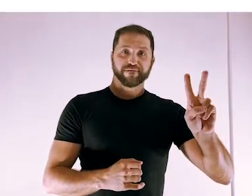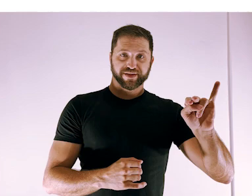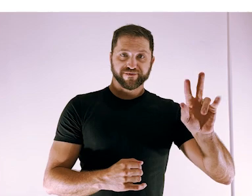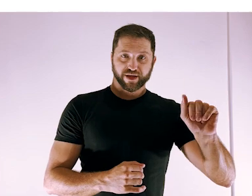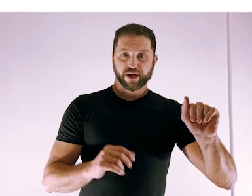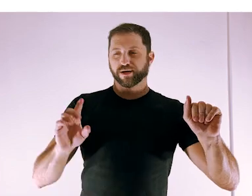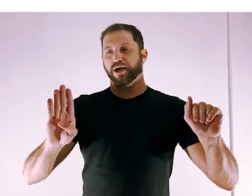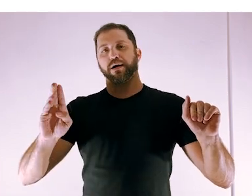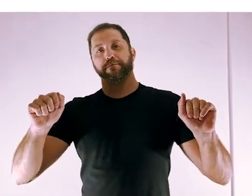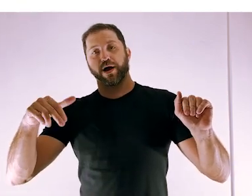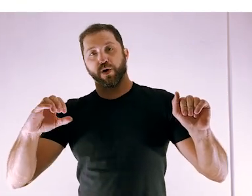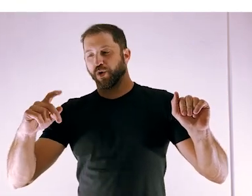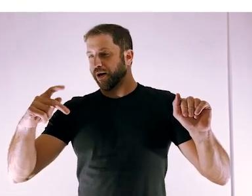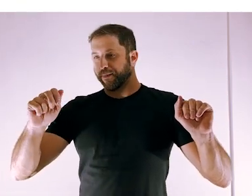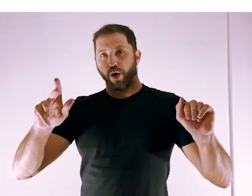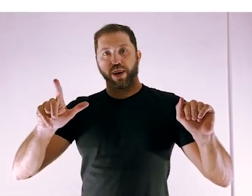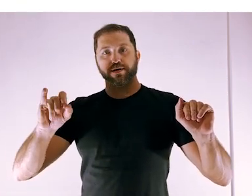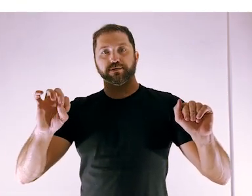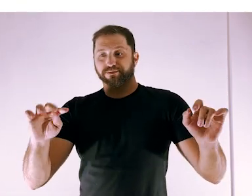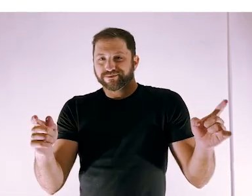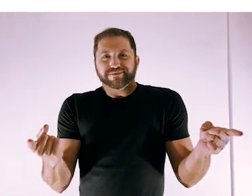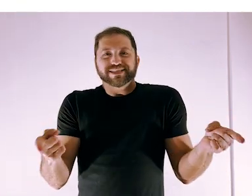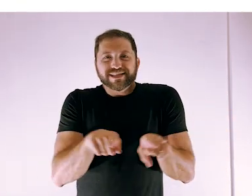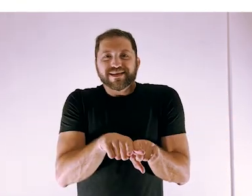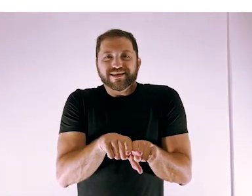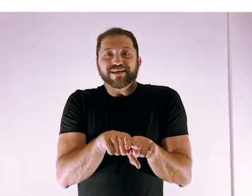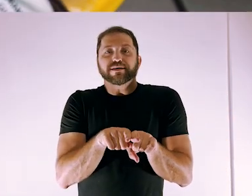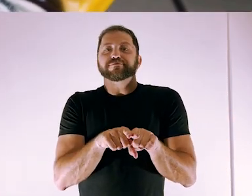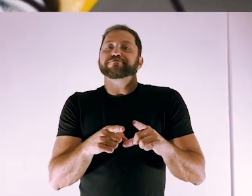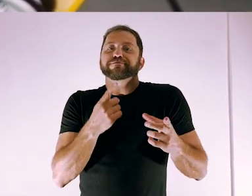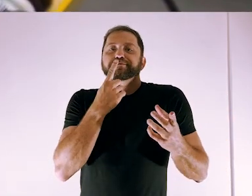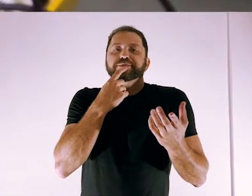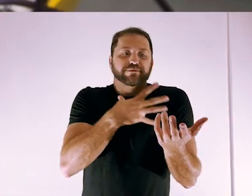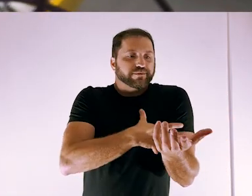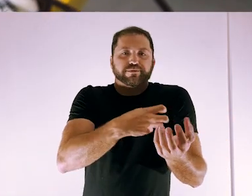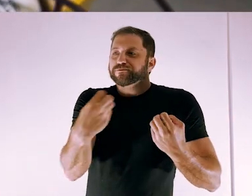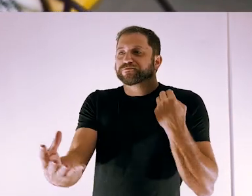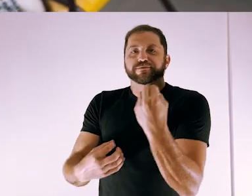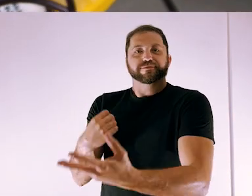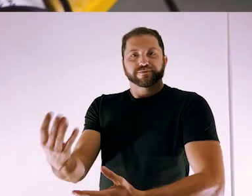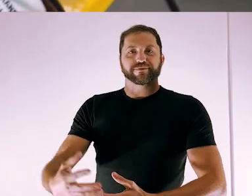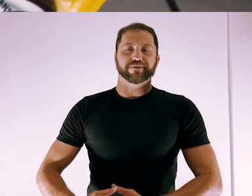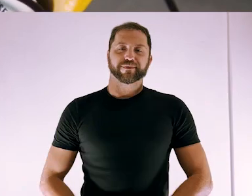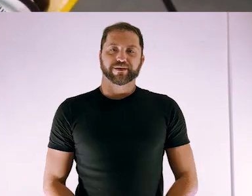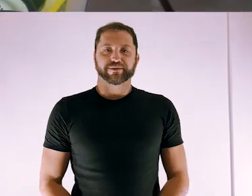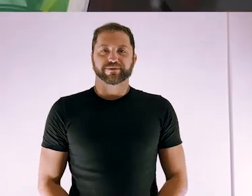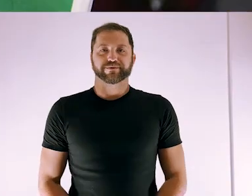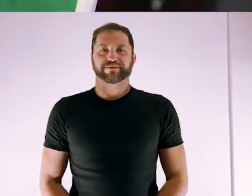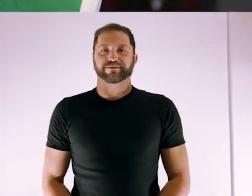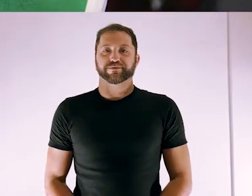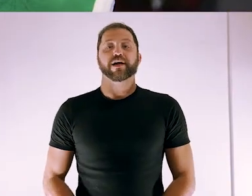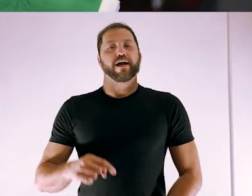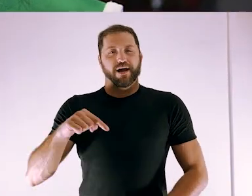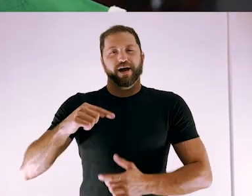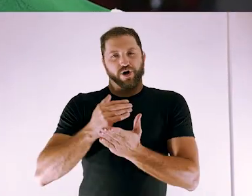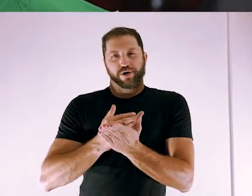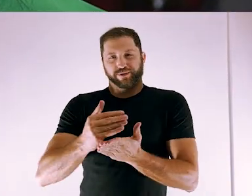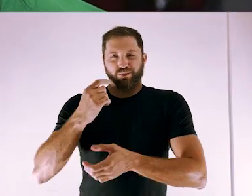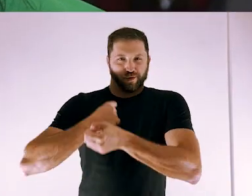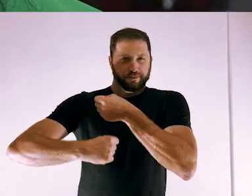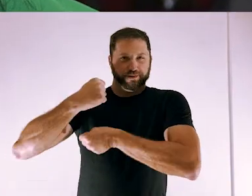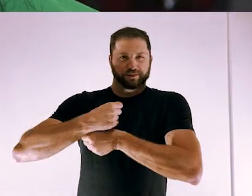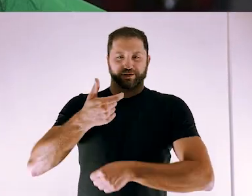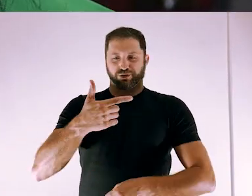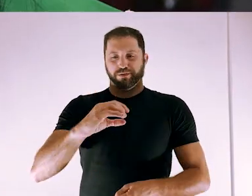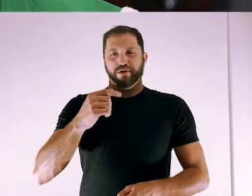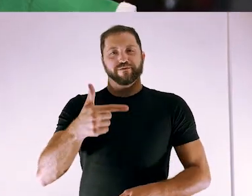Instituto Pedra Viva, em parceria com o Banco de Sangue Paulista, iniciou a campanha de doação de sangue. Essa campanha ela começou